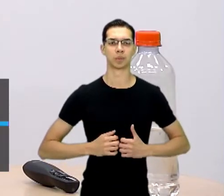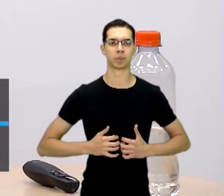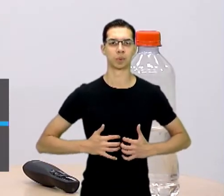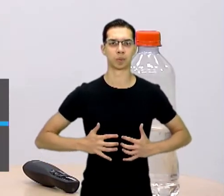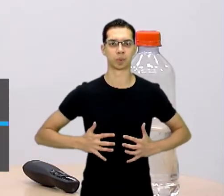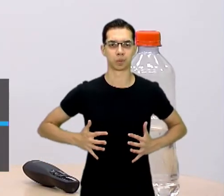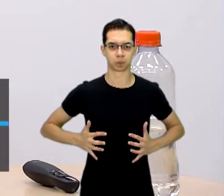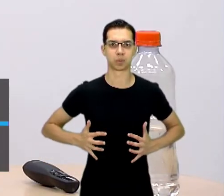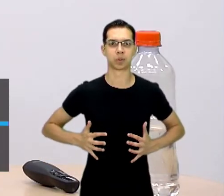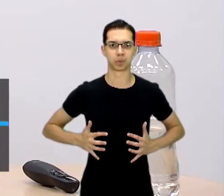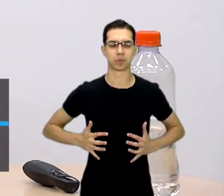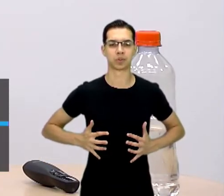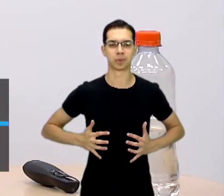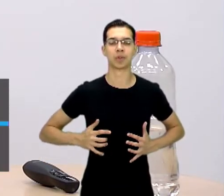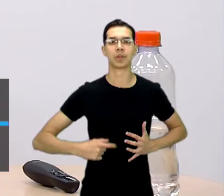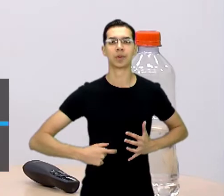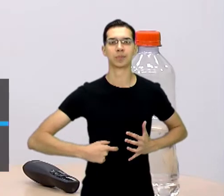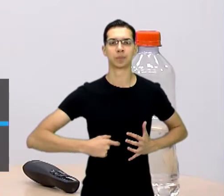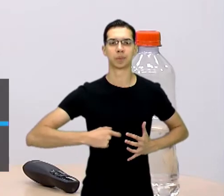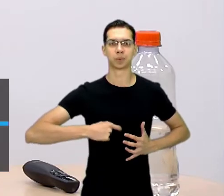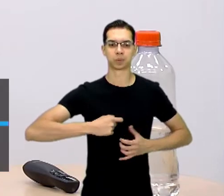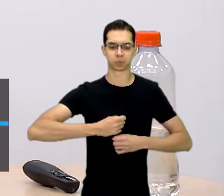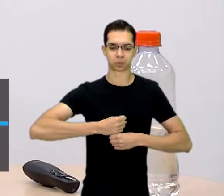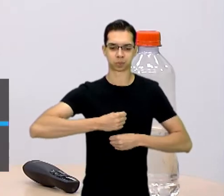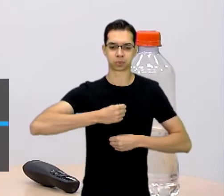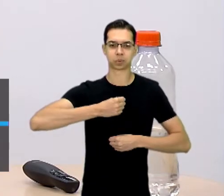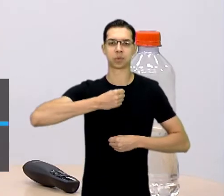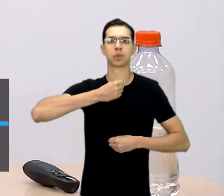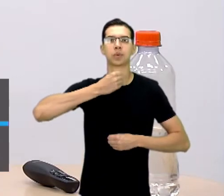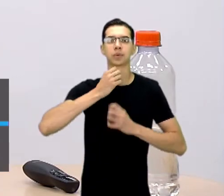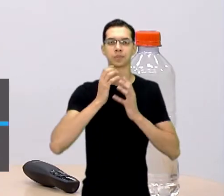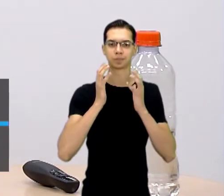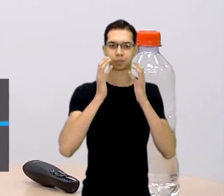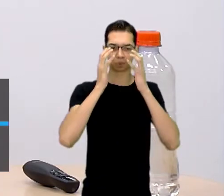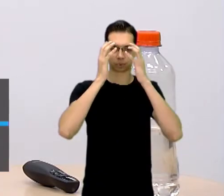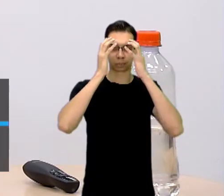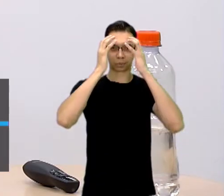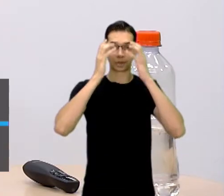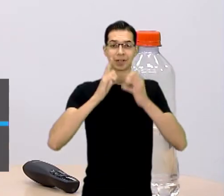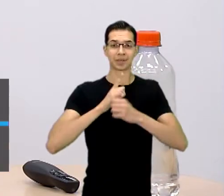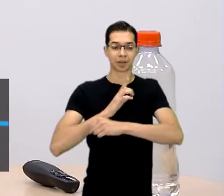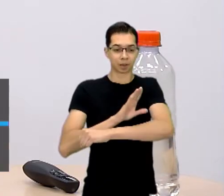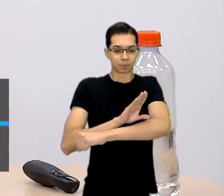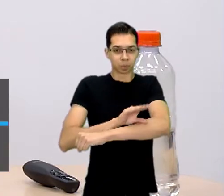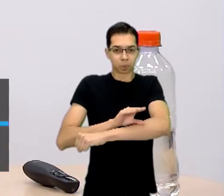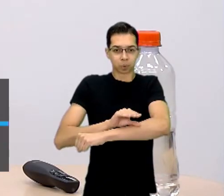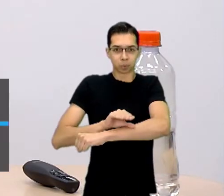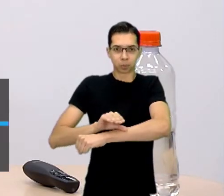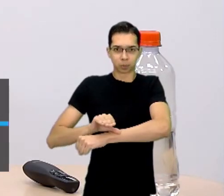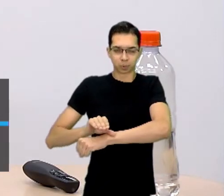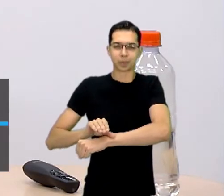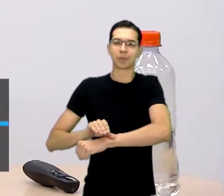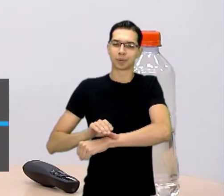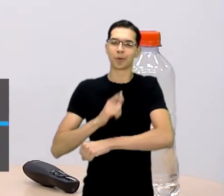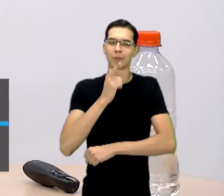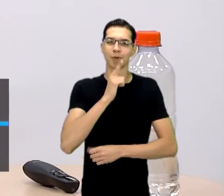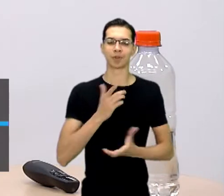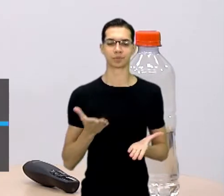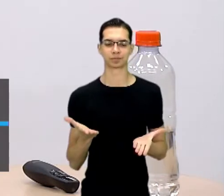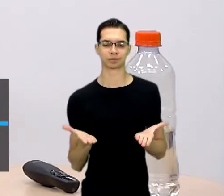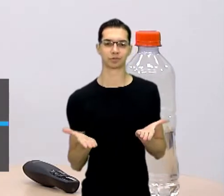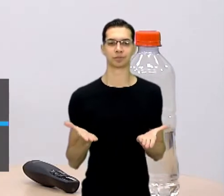estão associados então a esse esqueleto, que também mantém aí a sustentação do meu corpo. É porque eu